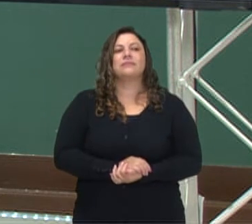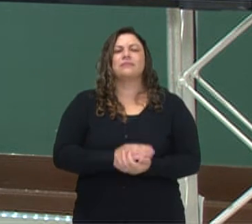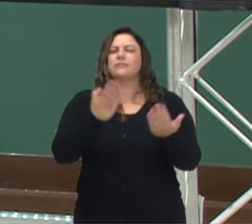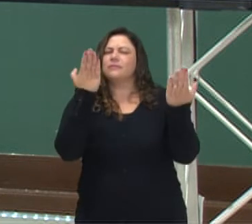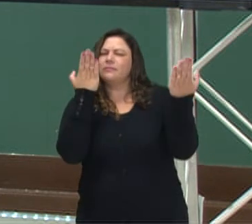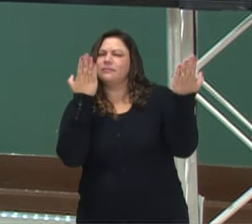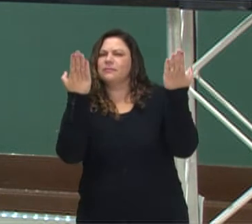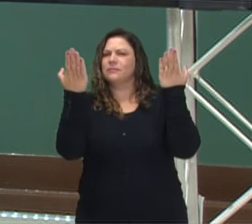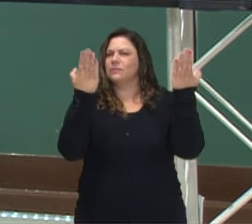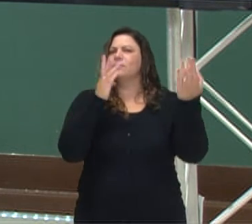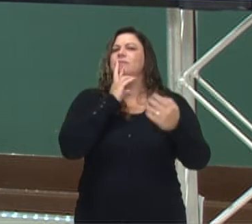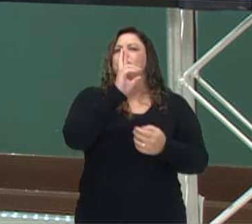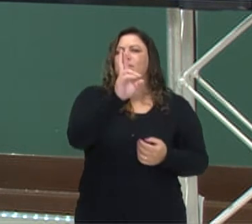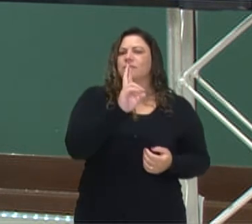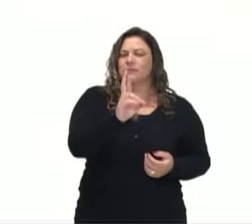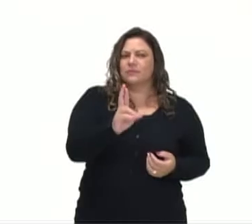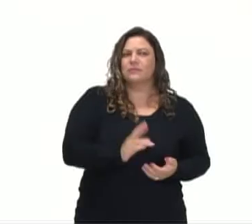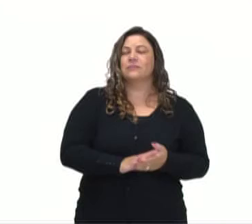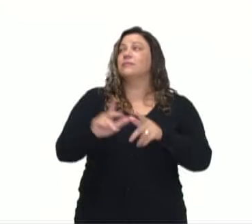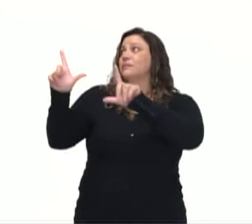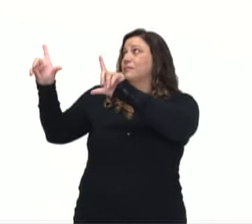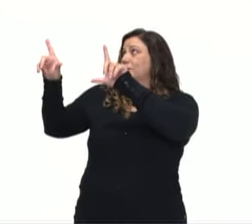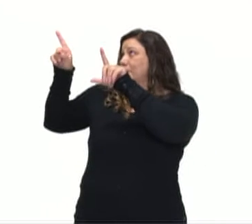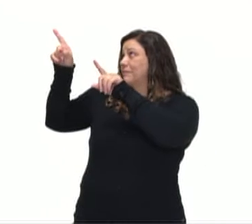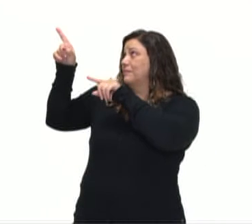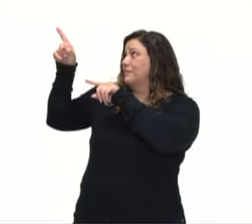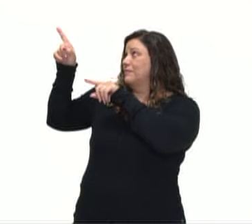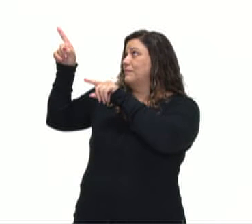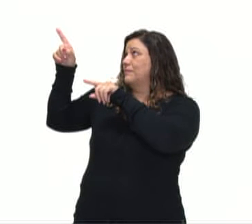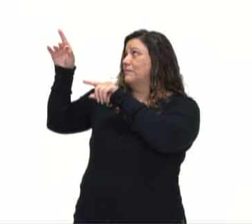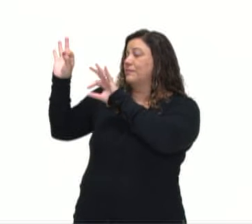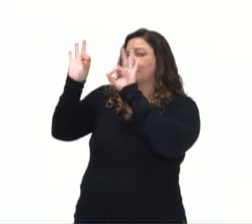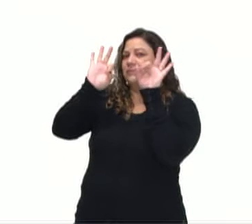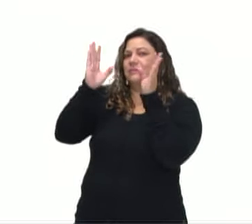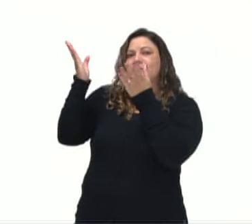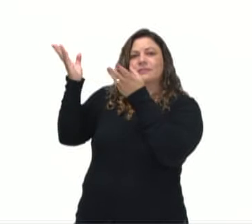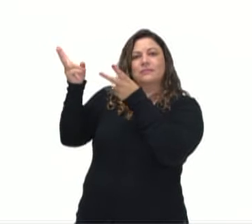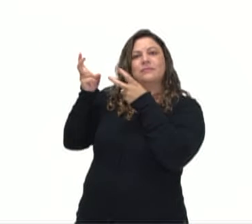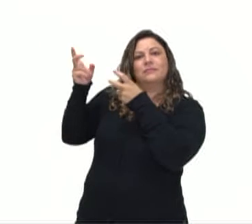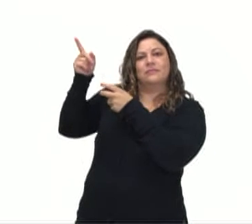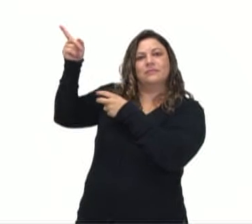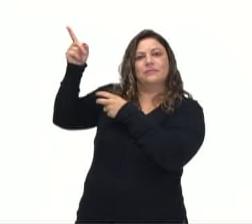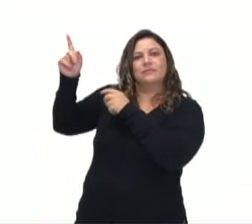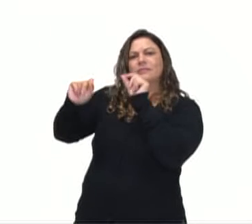Comparando a resposta aí na sua tela, dá uma olhadinha. O que deu aí?